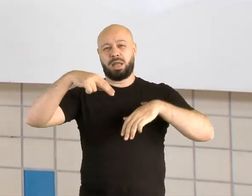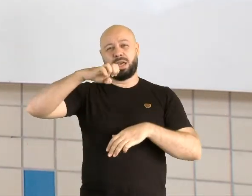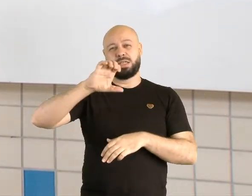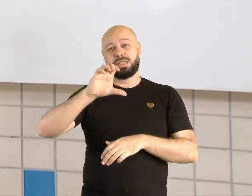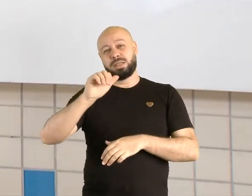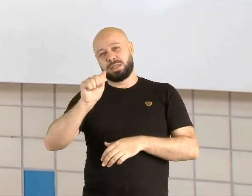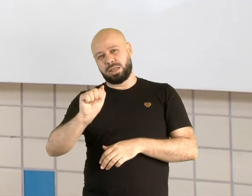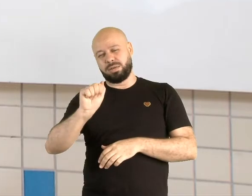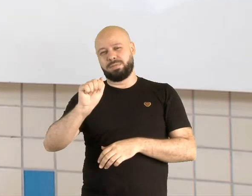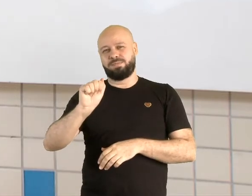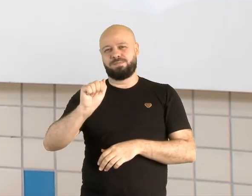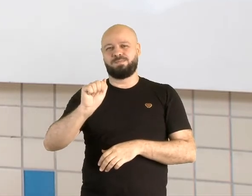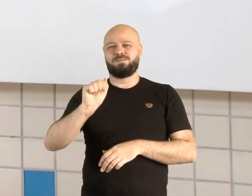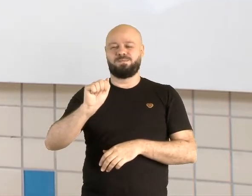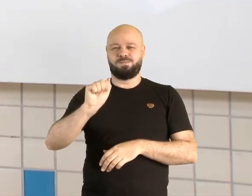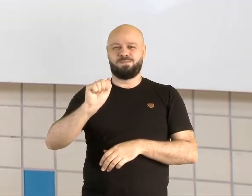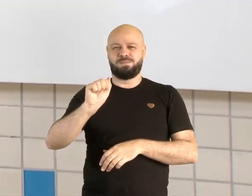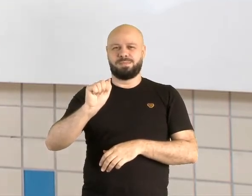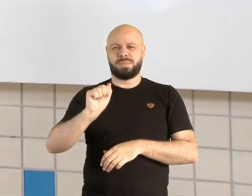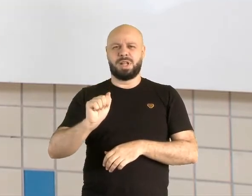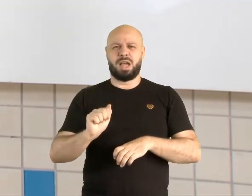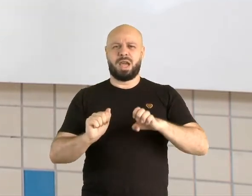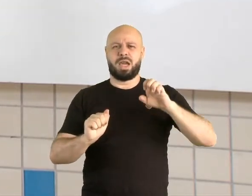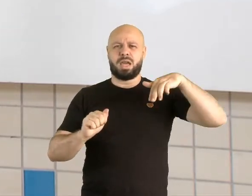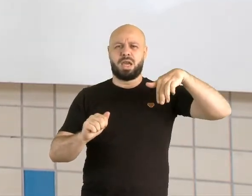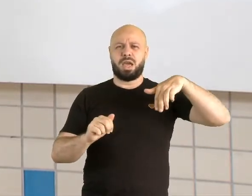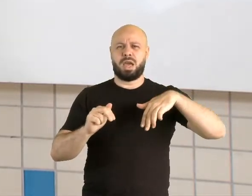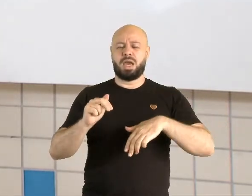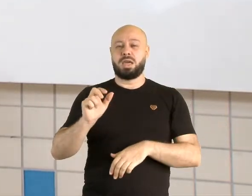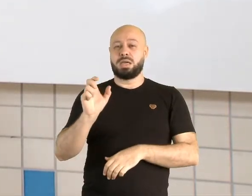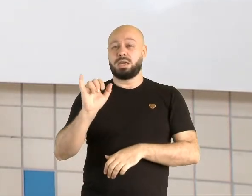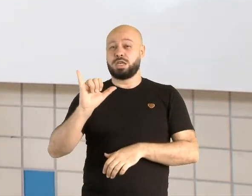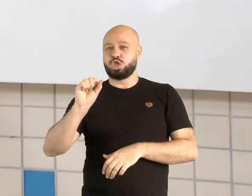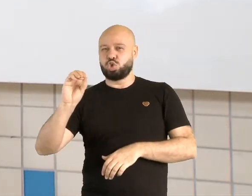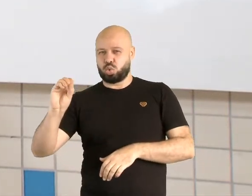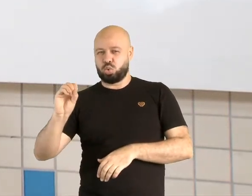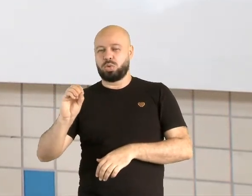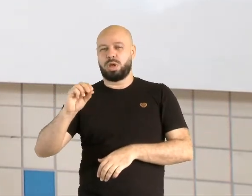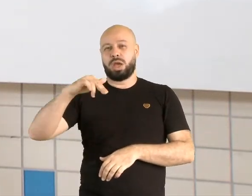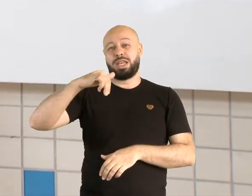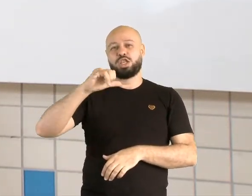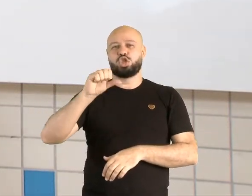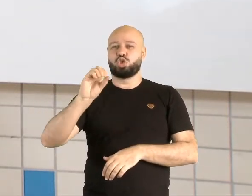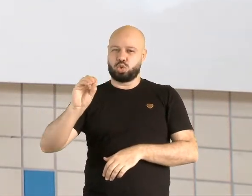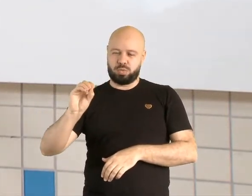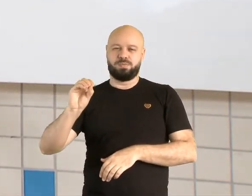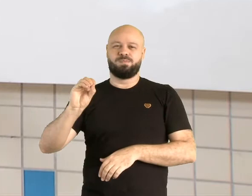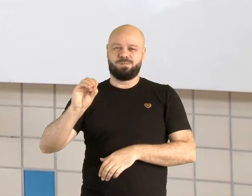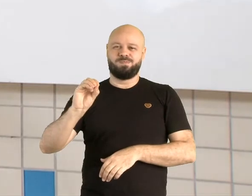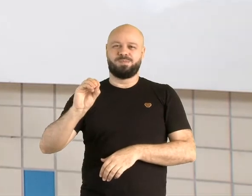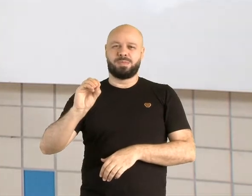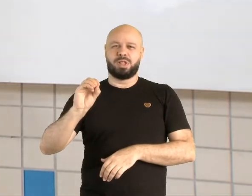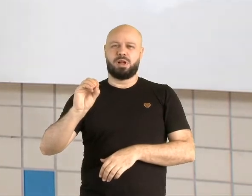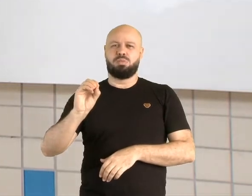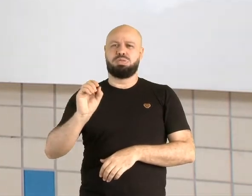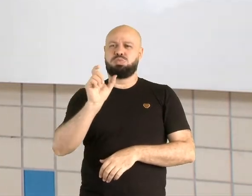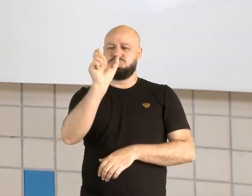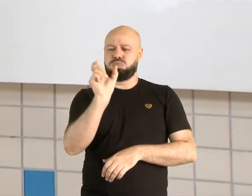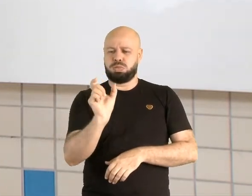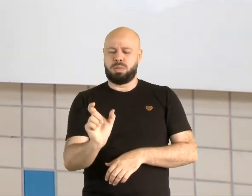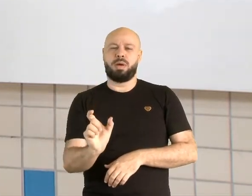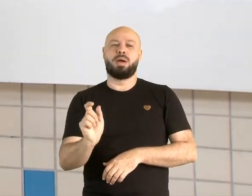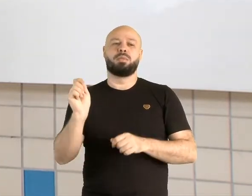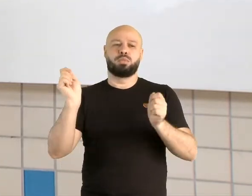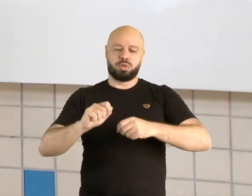em com isso, vira nisso. Que esses três são utilizados